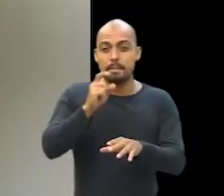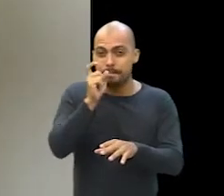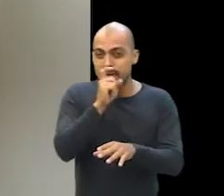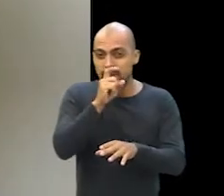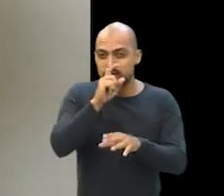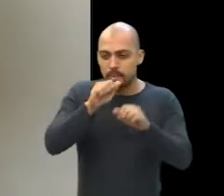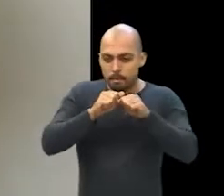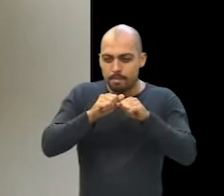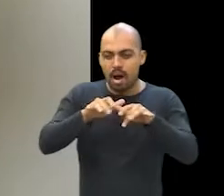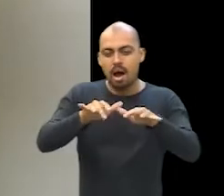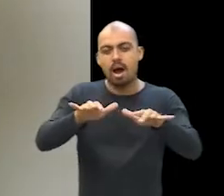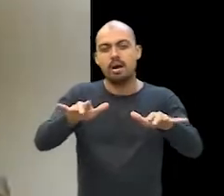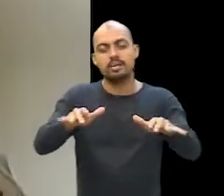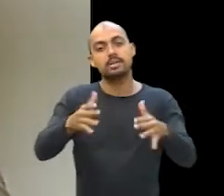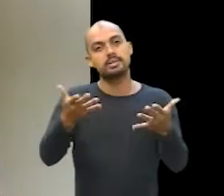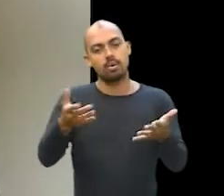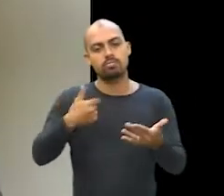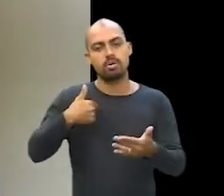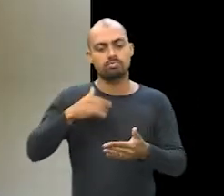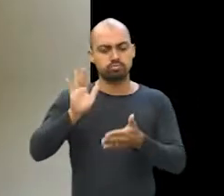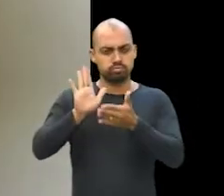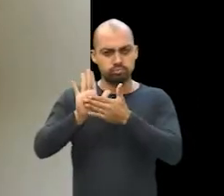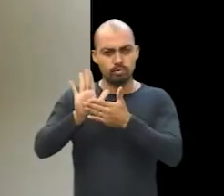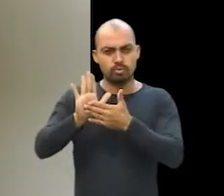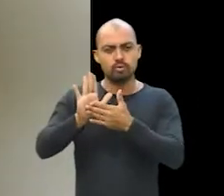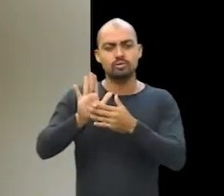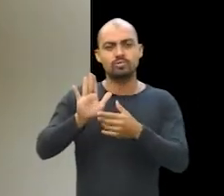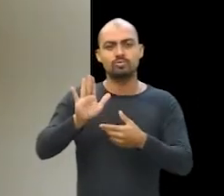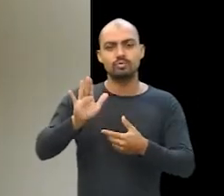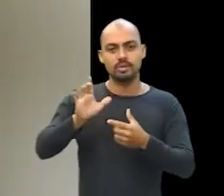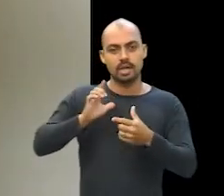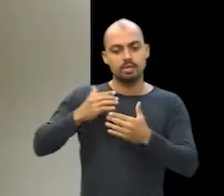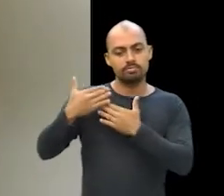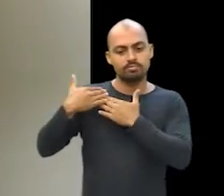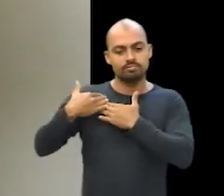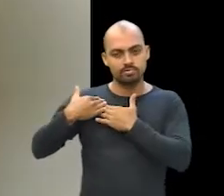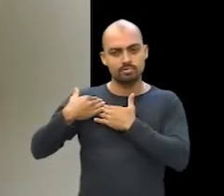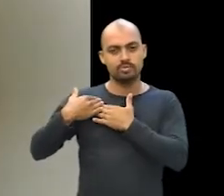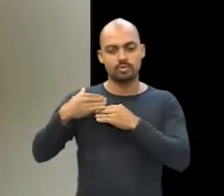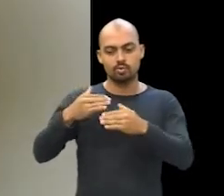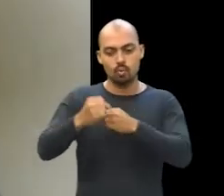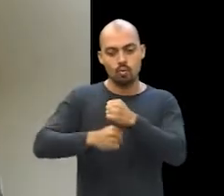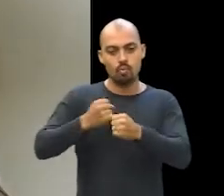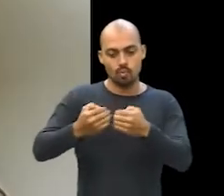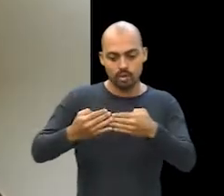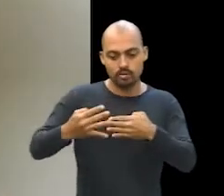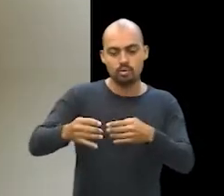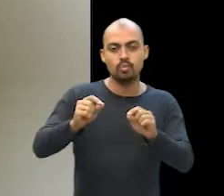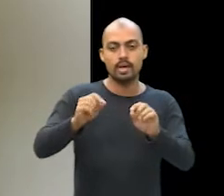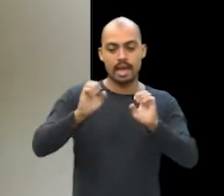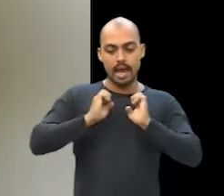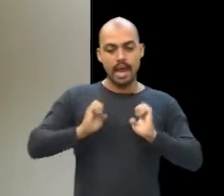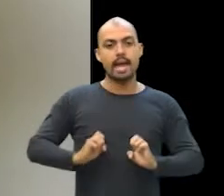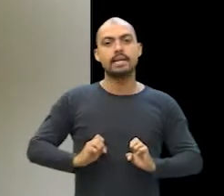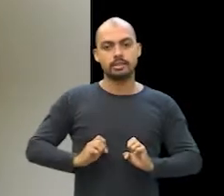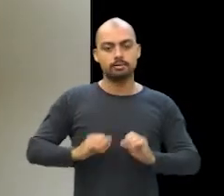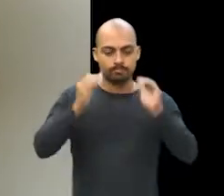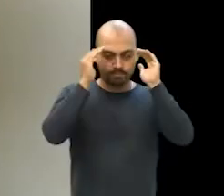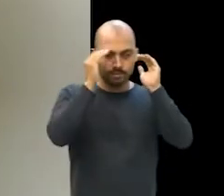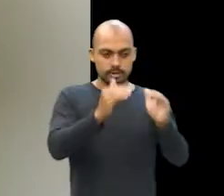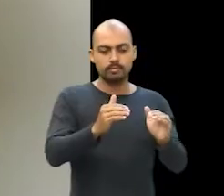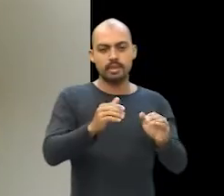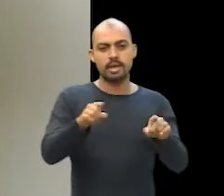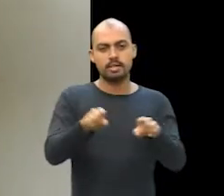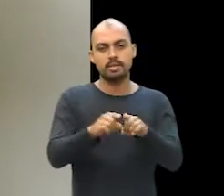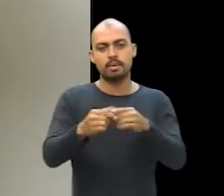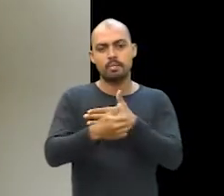mentiras, inverdades durante a eleição. Assumo o compromisso, tão logo assuma esse novo mandato, de manter os princípios da ética e da